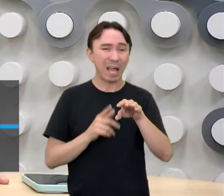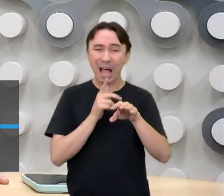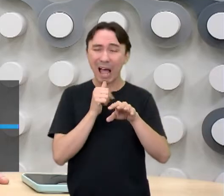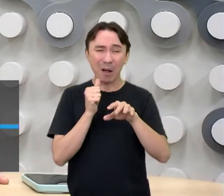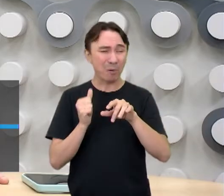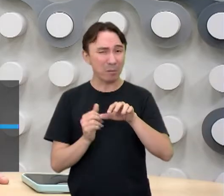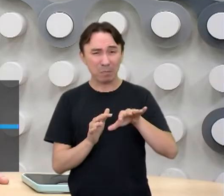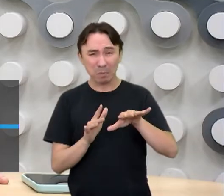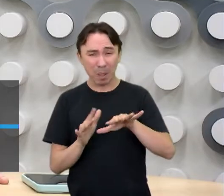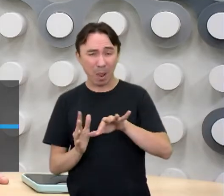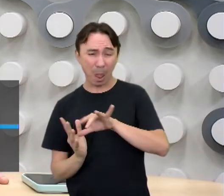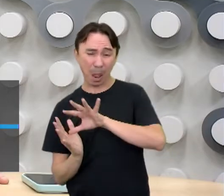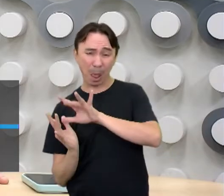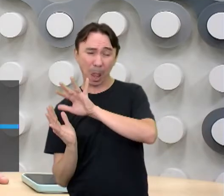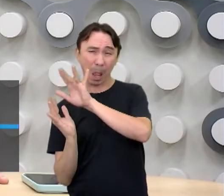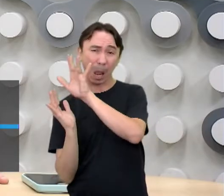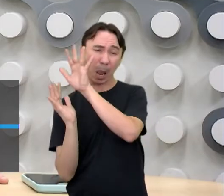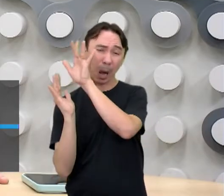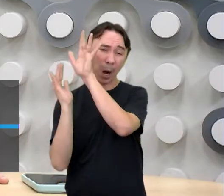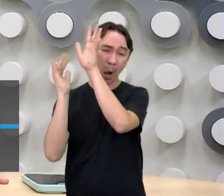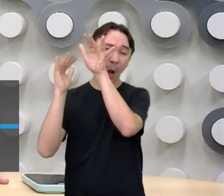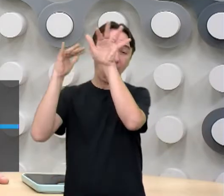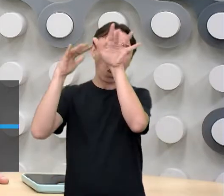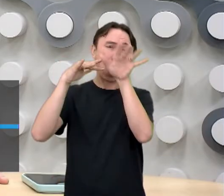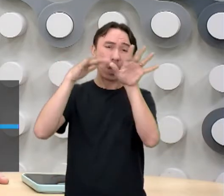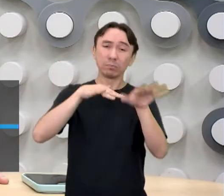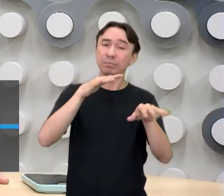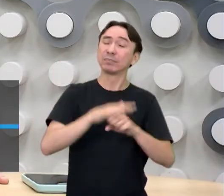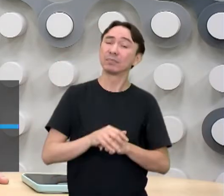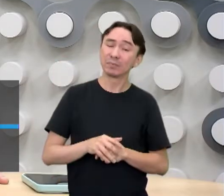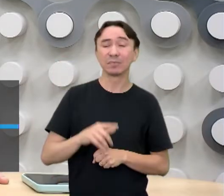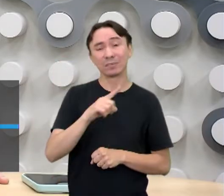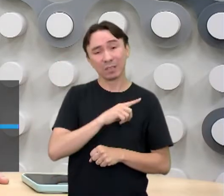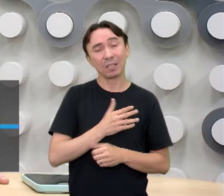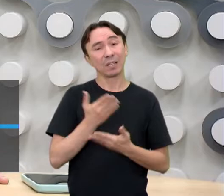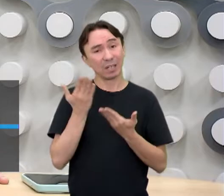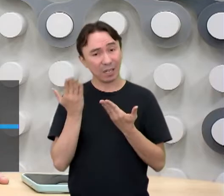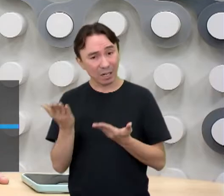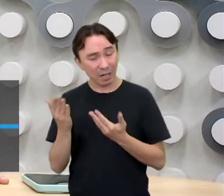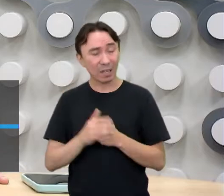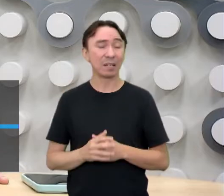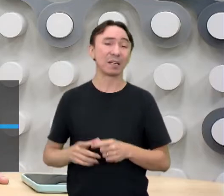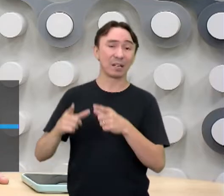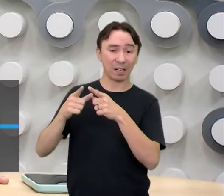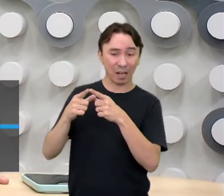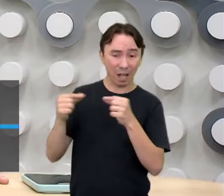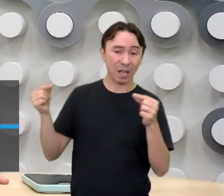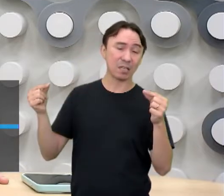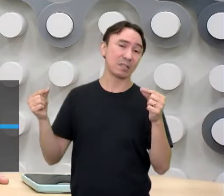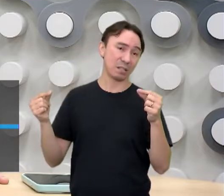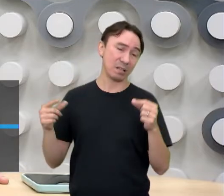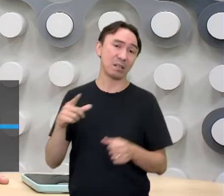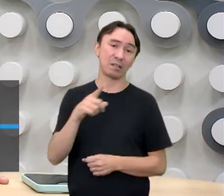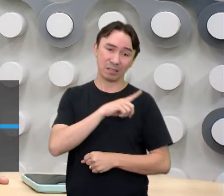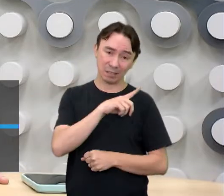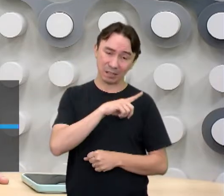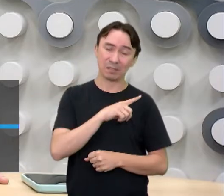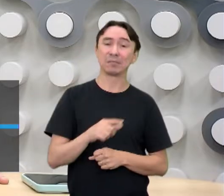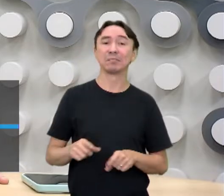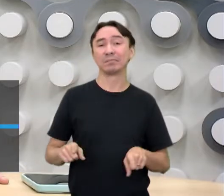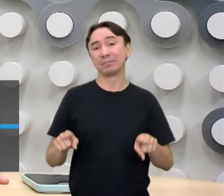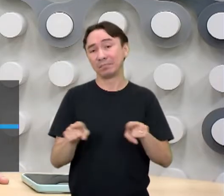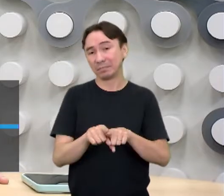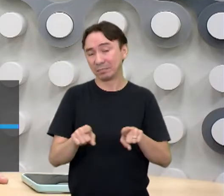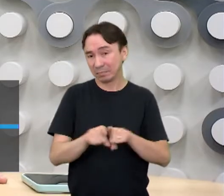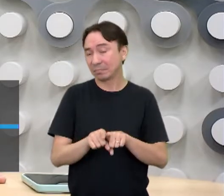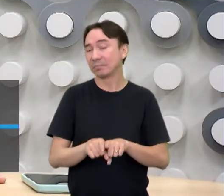nas regiões aí do Pacífico e também do Índico, né, que também ocasiona aí esses processos aí de tsunami. E